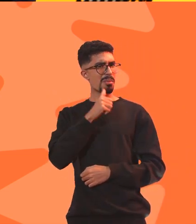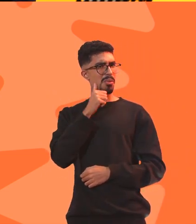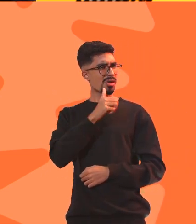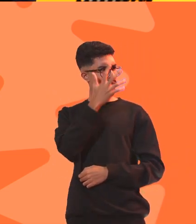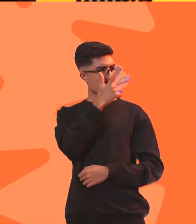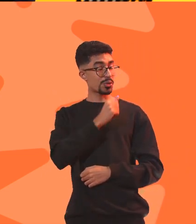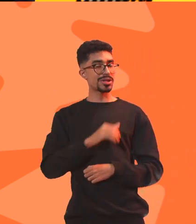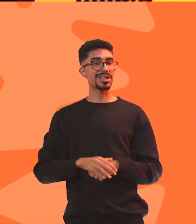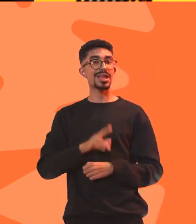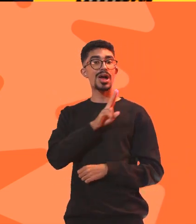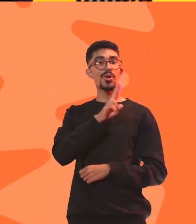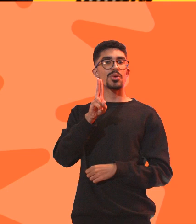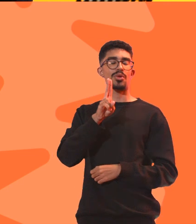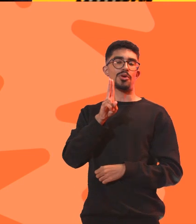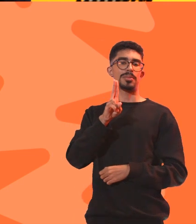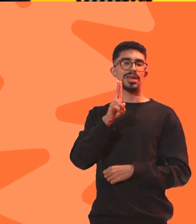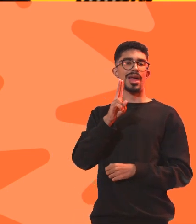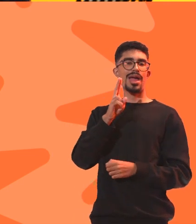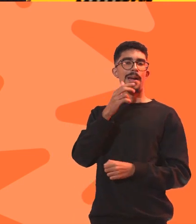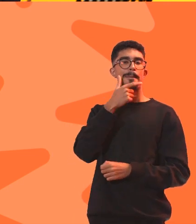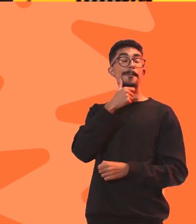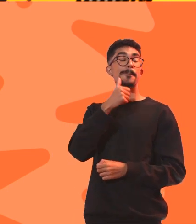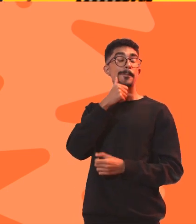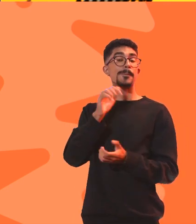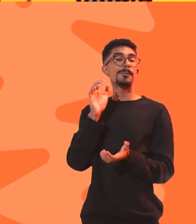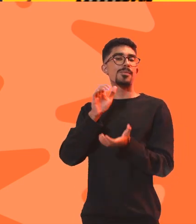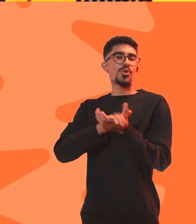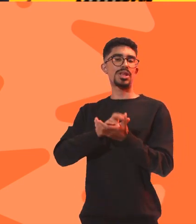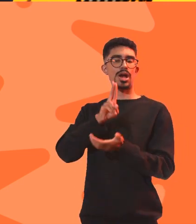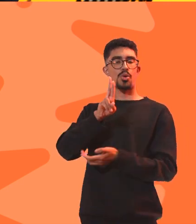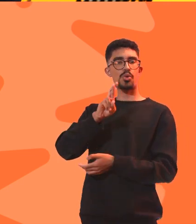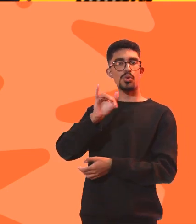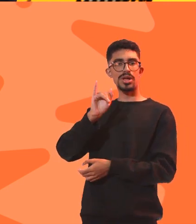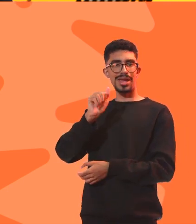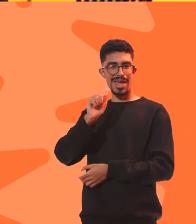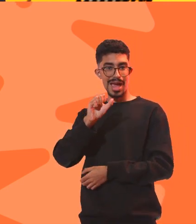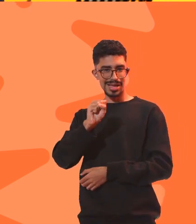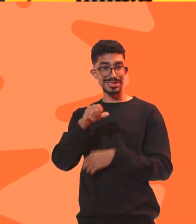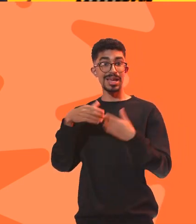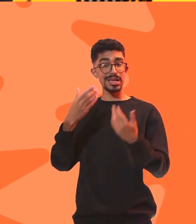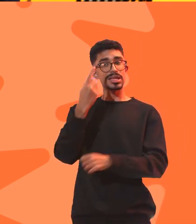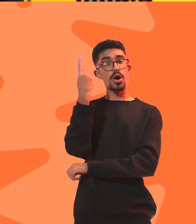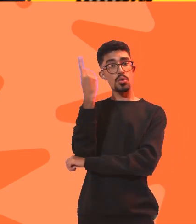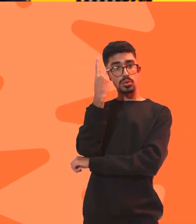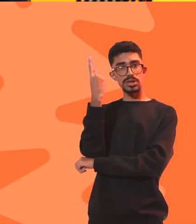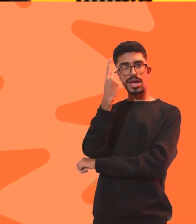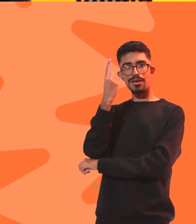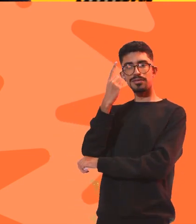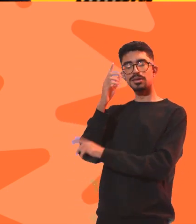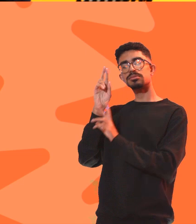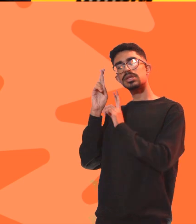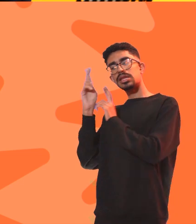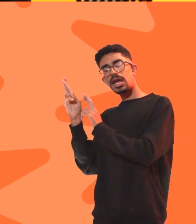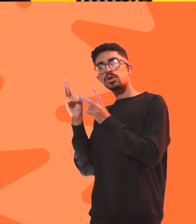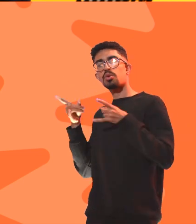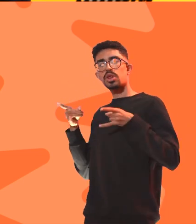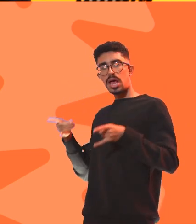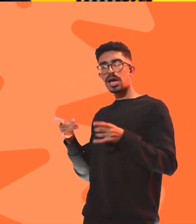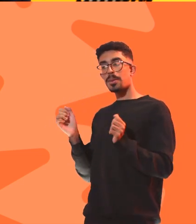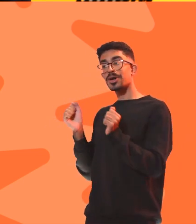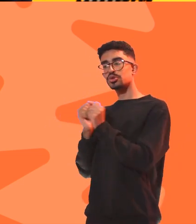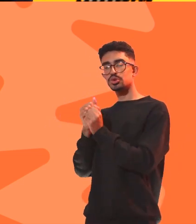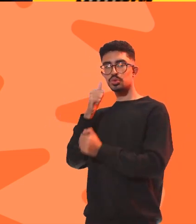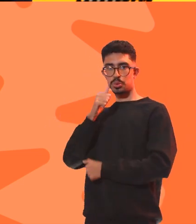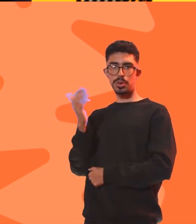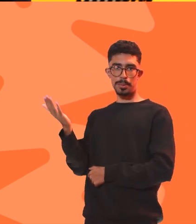de Urias, o hitita. Davi mandou que a trouxessem, se deitou com ela, que havia acabado de se purificar da impureza da sua menstruação, depois voltou para